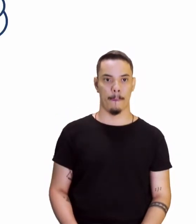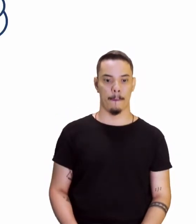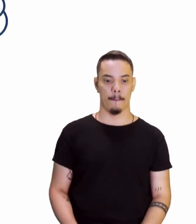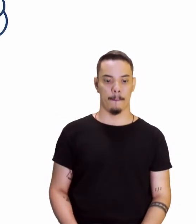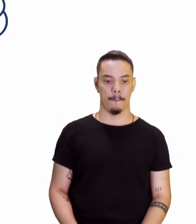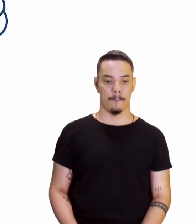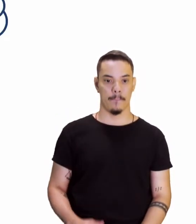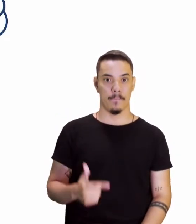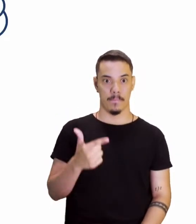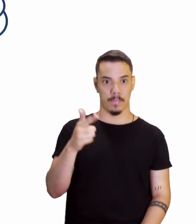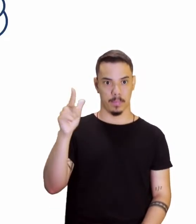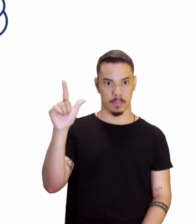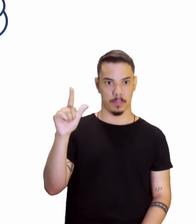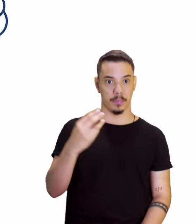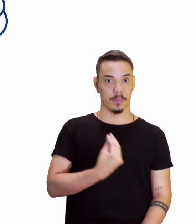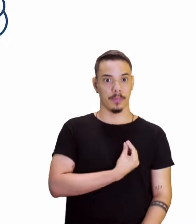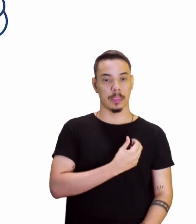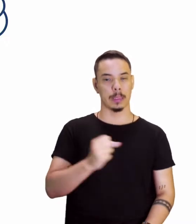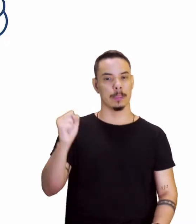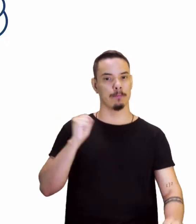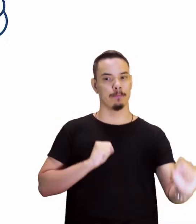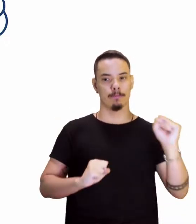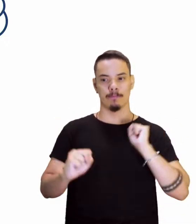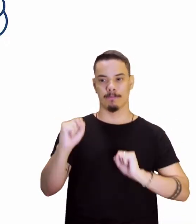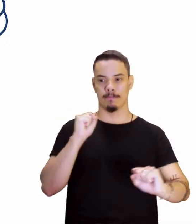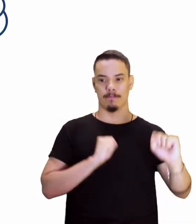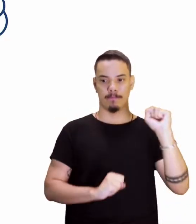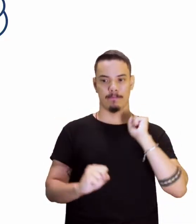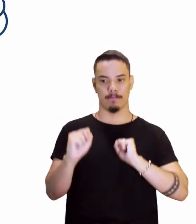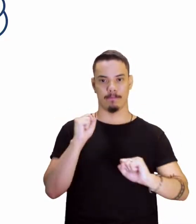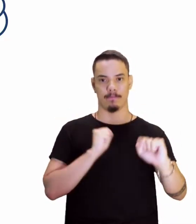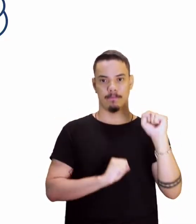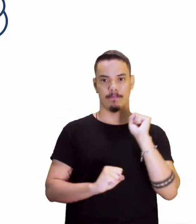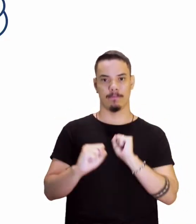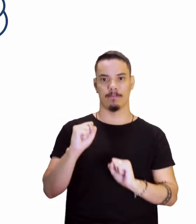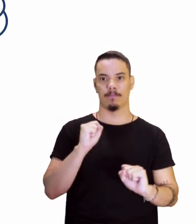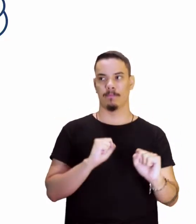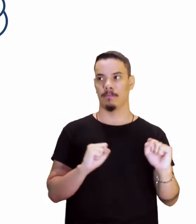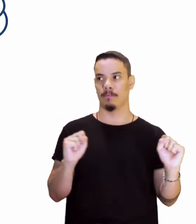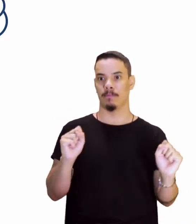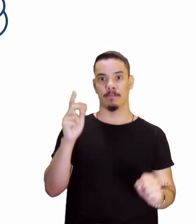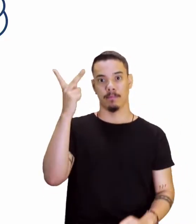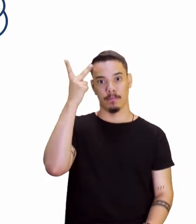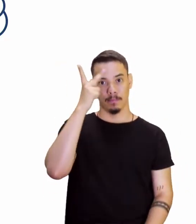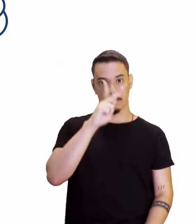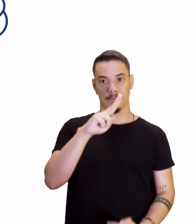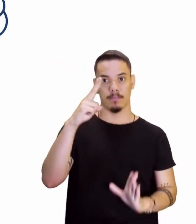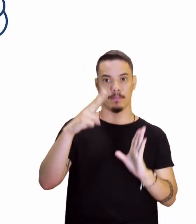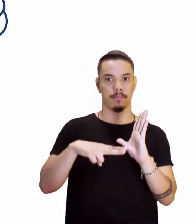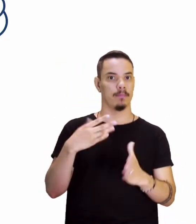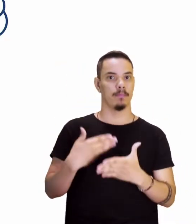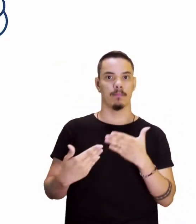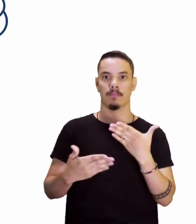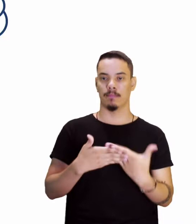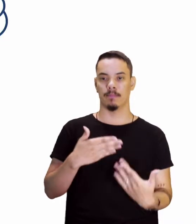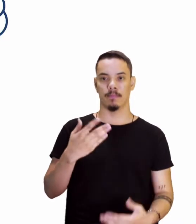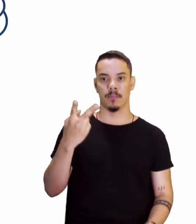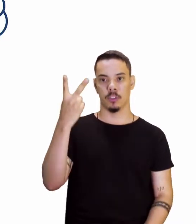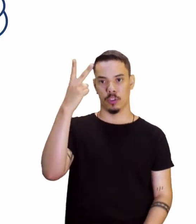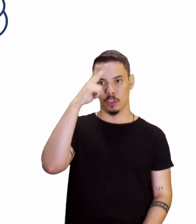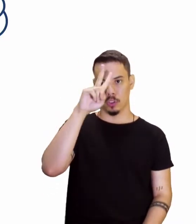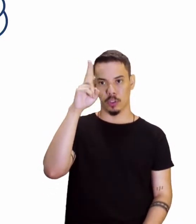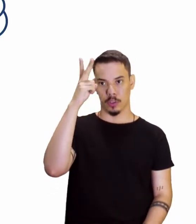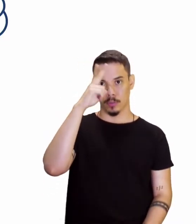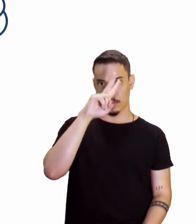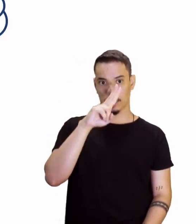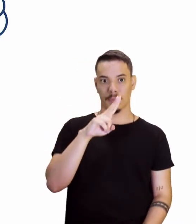Outra aqui, ó. Estou ansioso para ler qualquer história. Olha aqui,